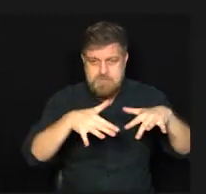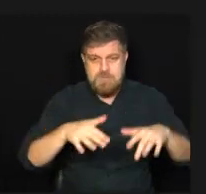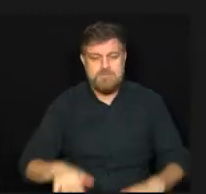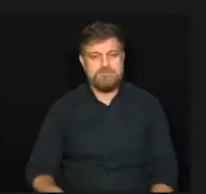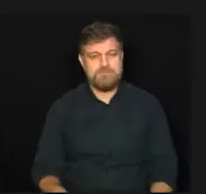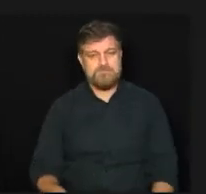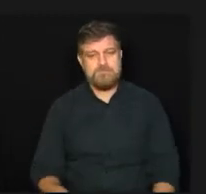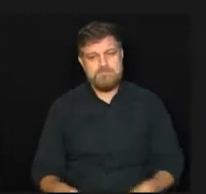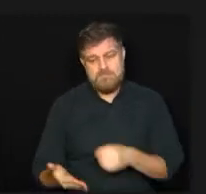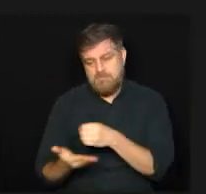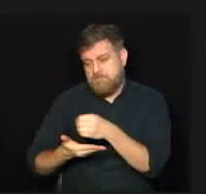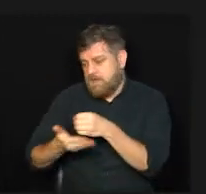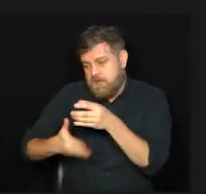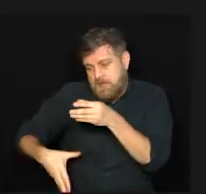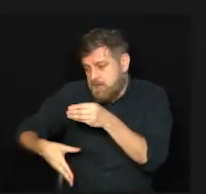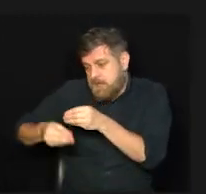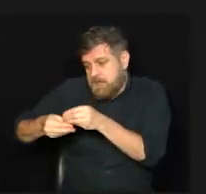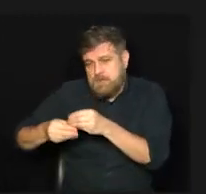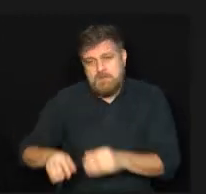Mas basicamente é isso.